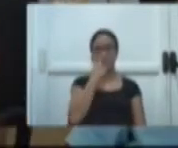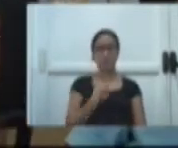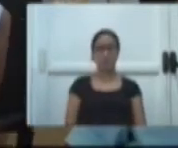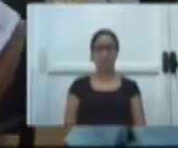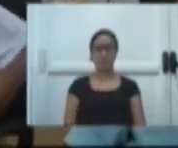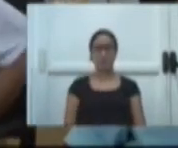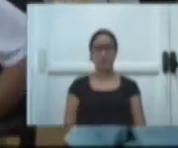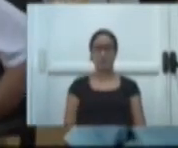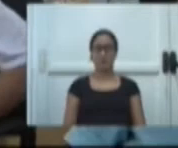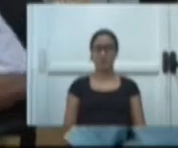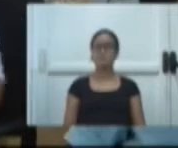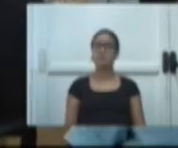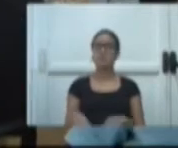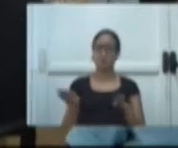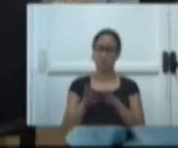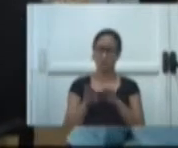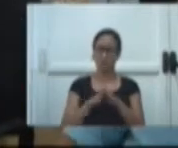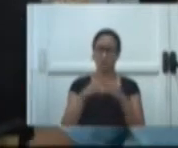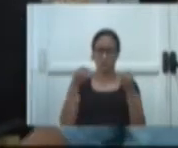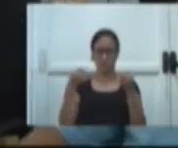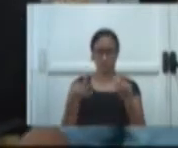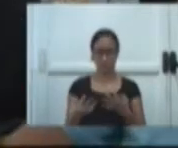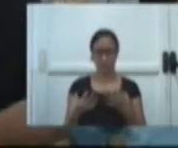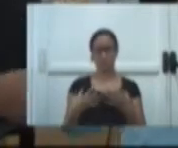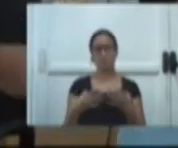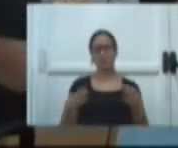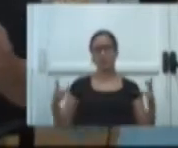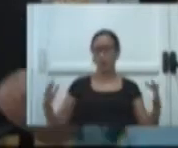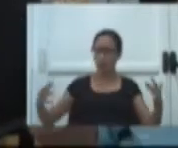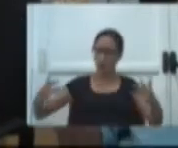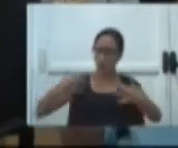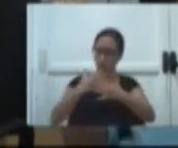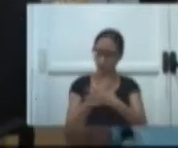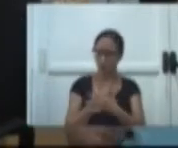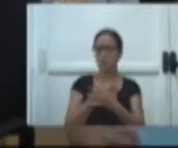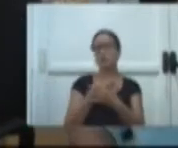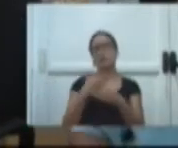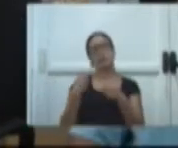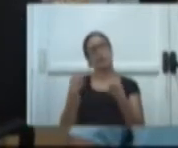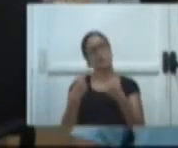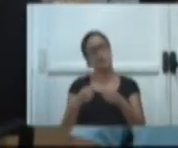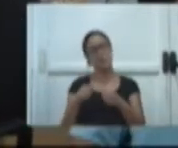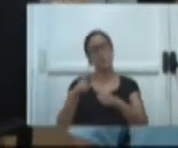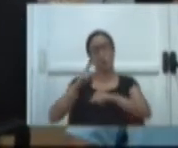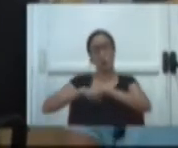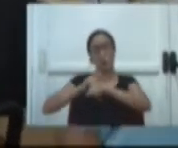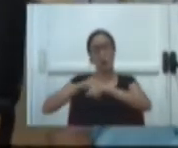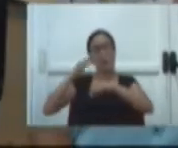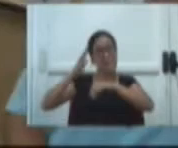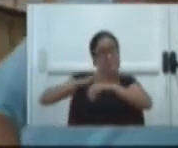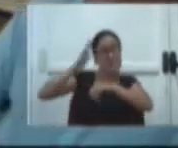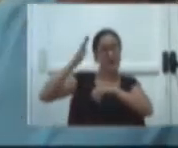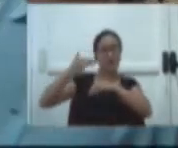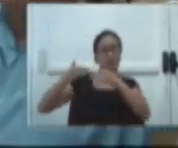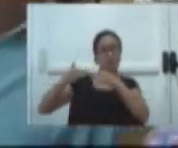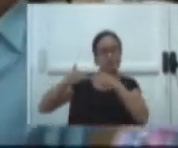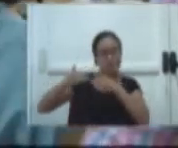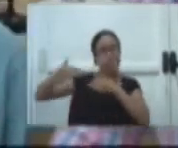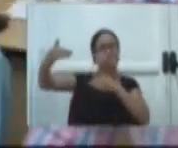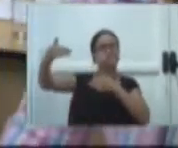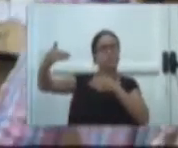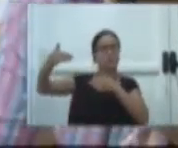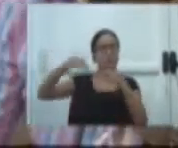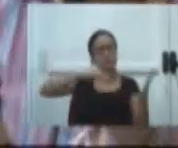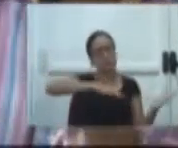Em relação, por isso, essa questão do atendimento, prorrogação do atendimento do horário, também na sexta-feira eu fiz